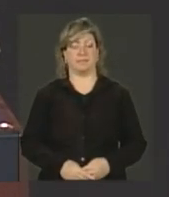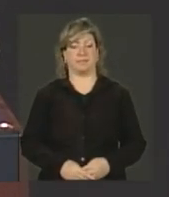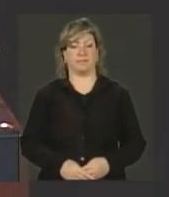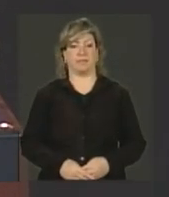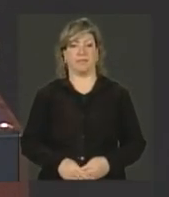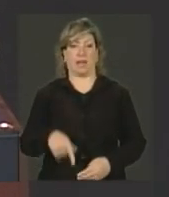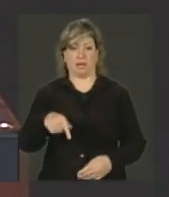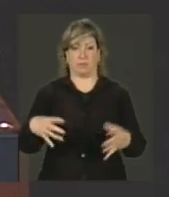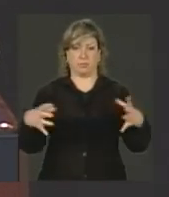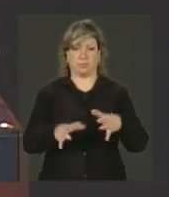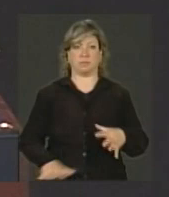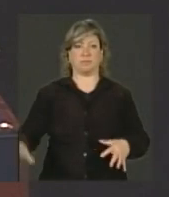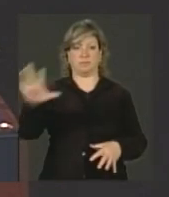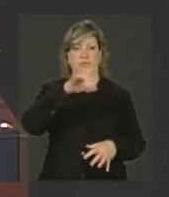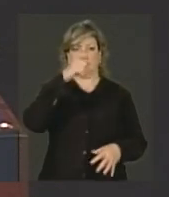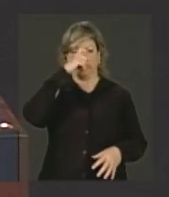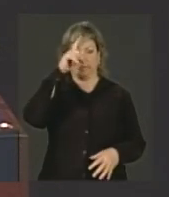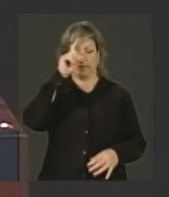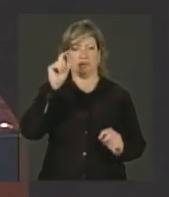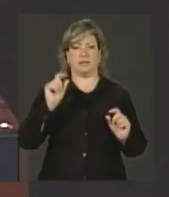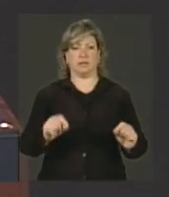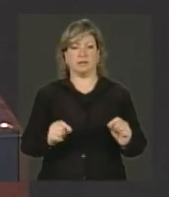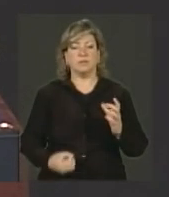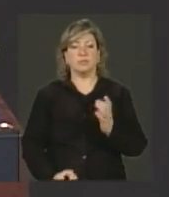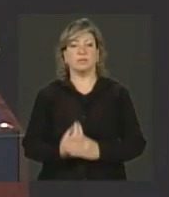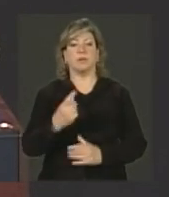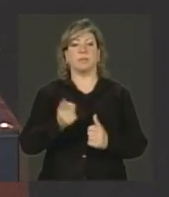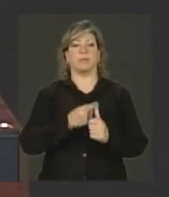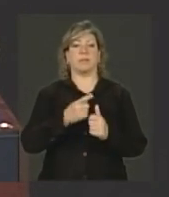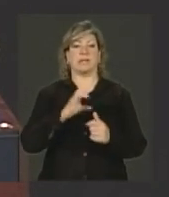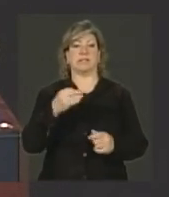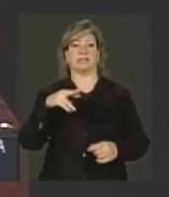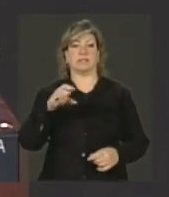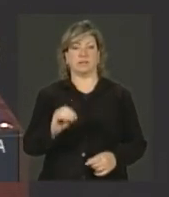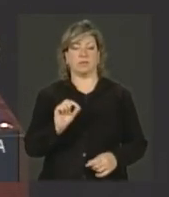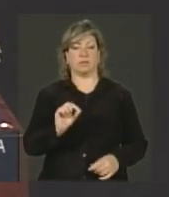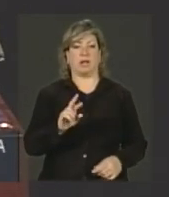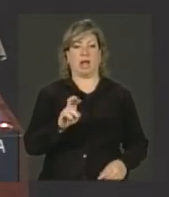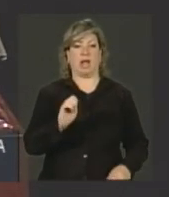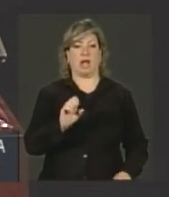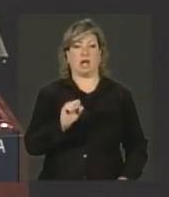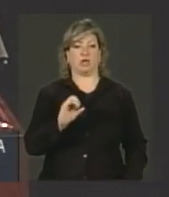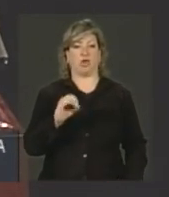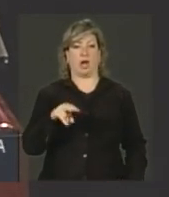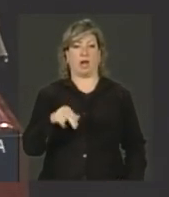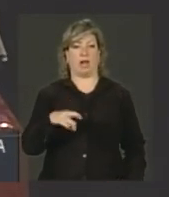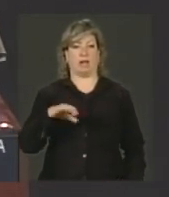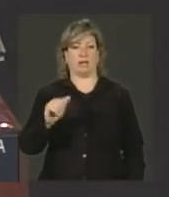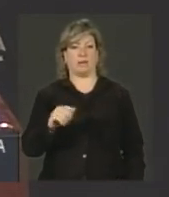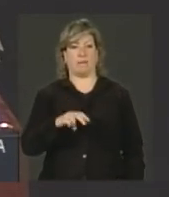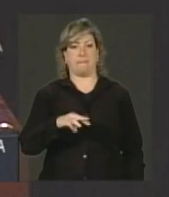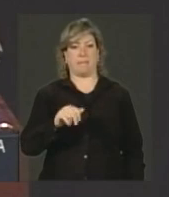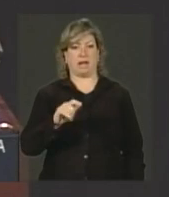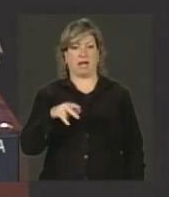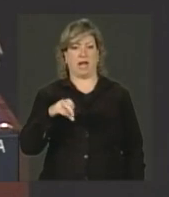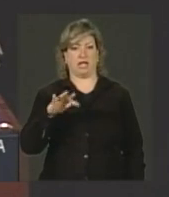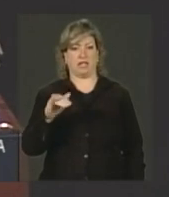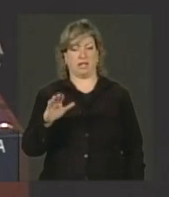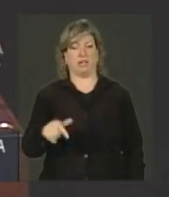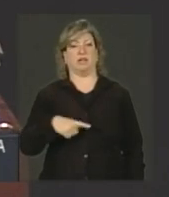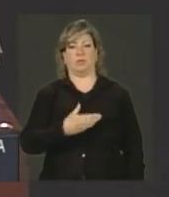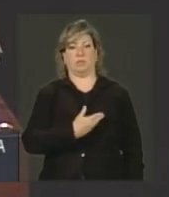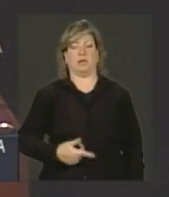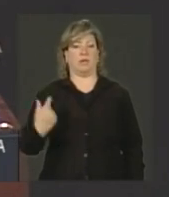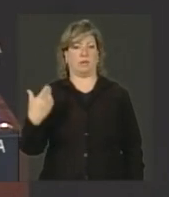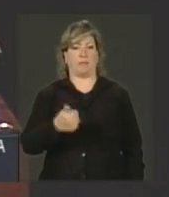Seu complexo hospitalar inaugurou o primeiro centro de ressonância magnética público do país em